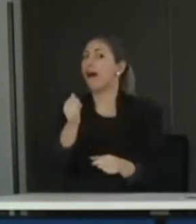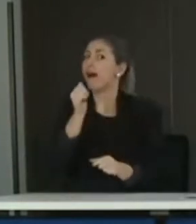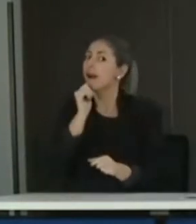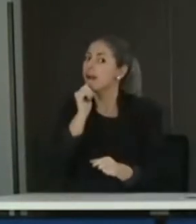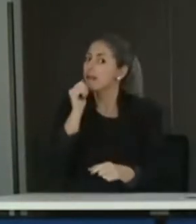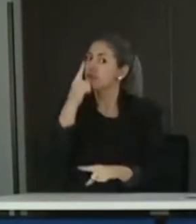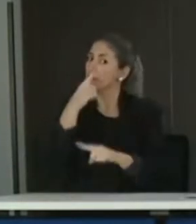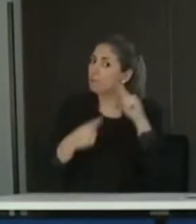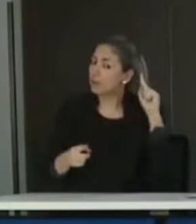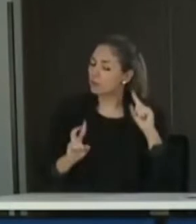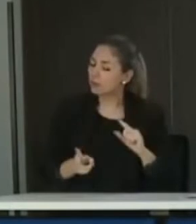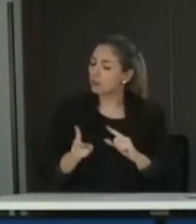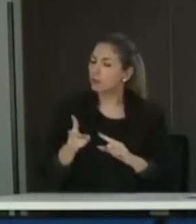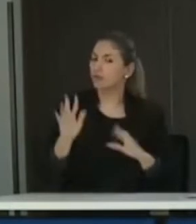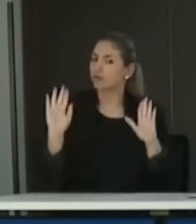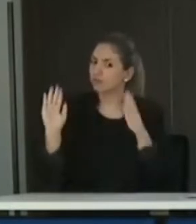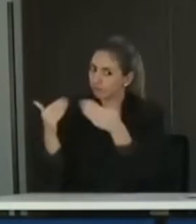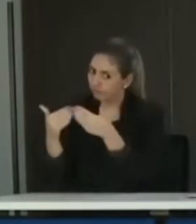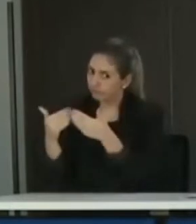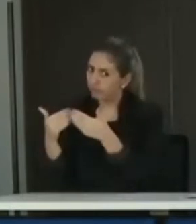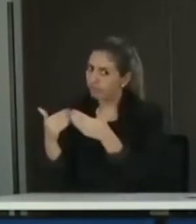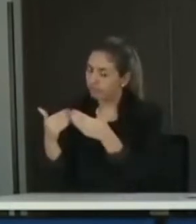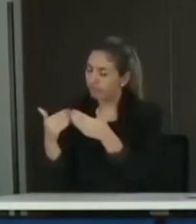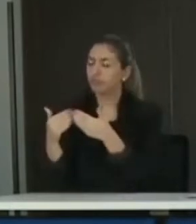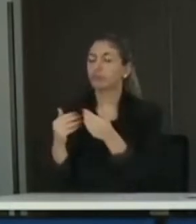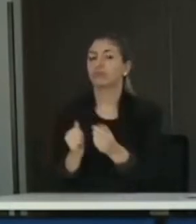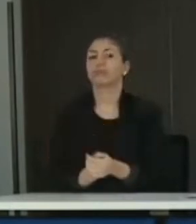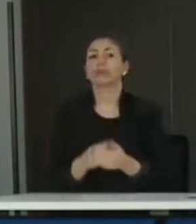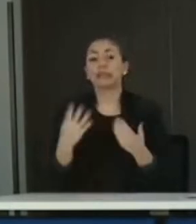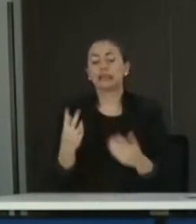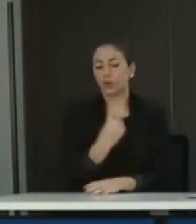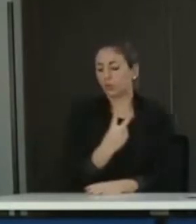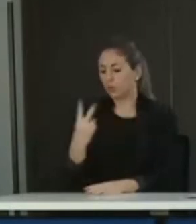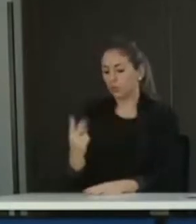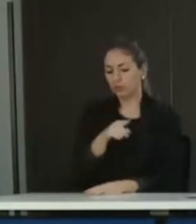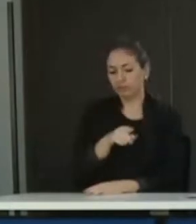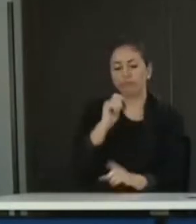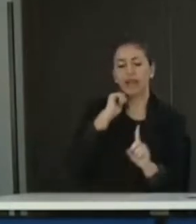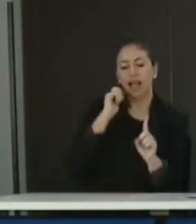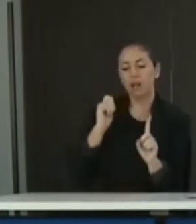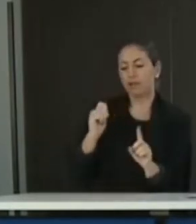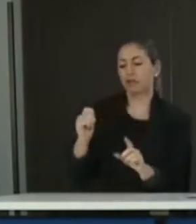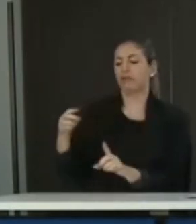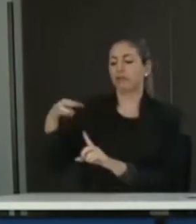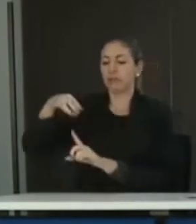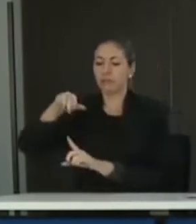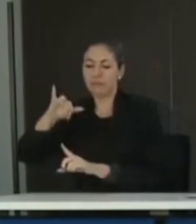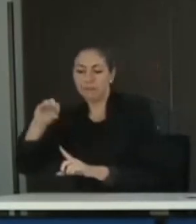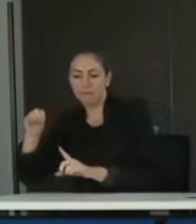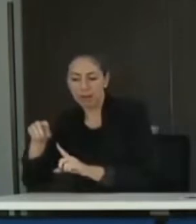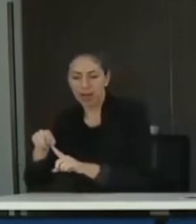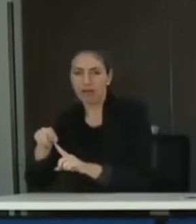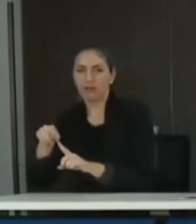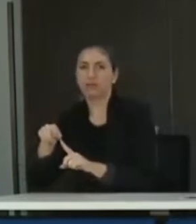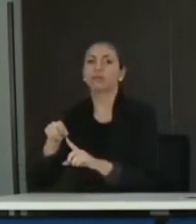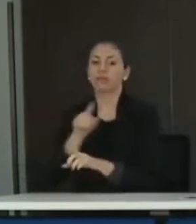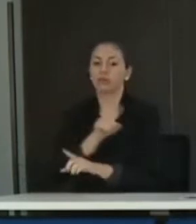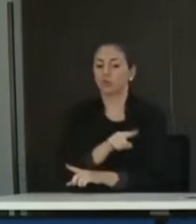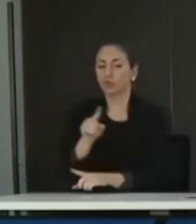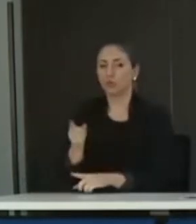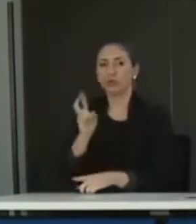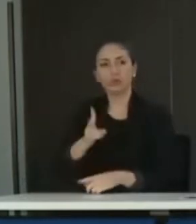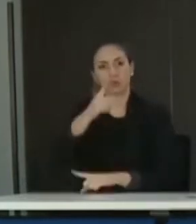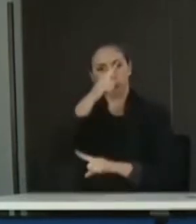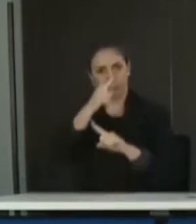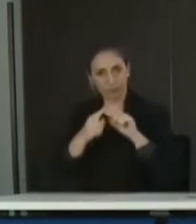e então nós temos duas datas referências final do mês de abril e também o final do mês de maio são atividades distintas